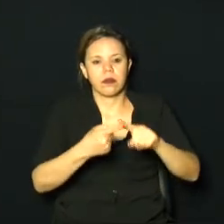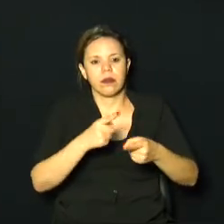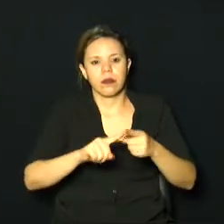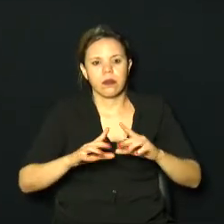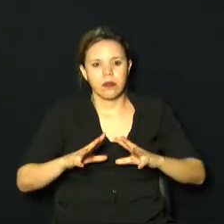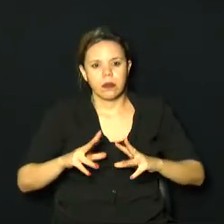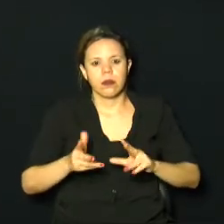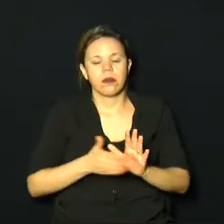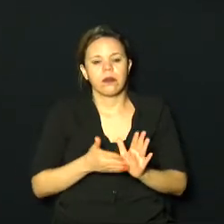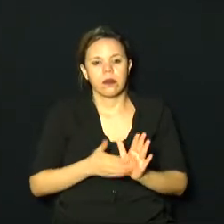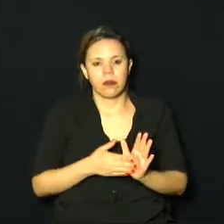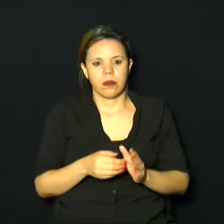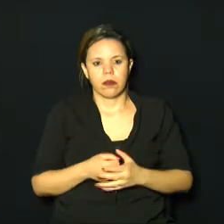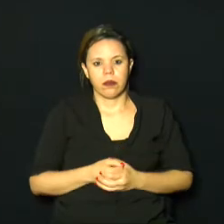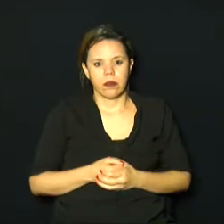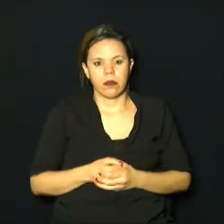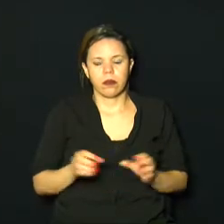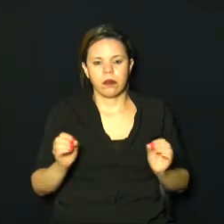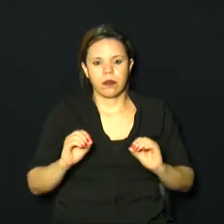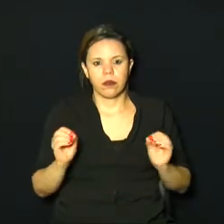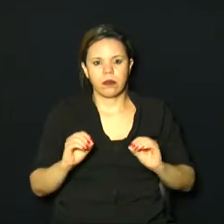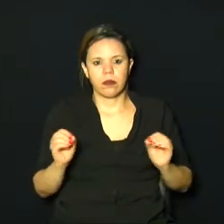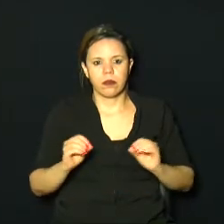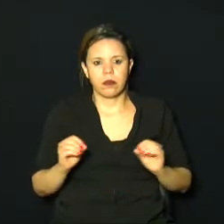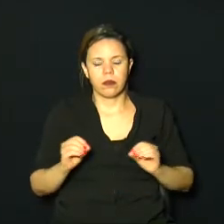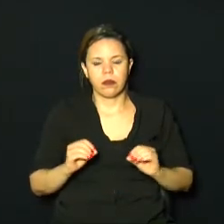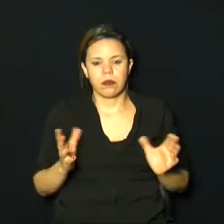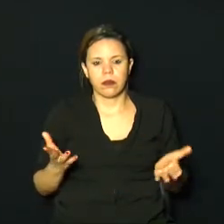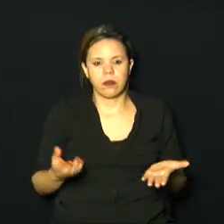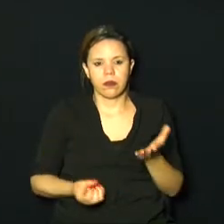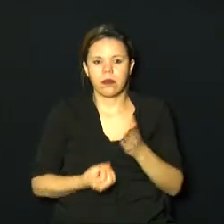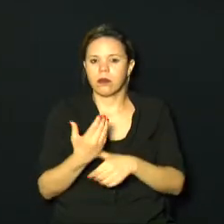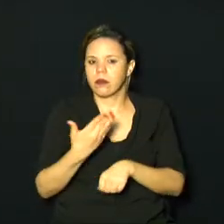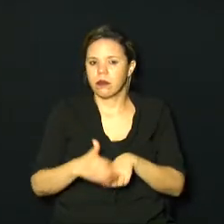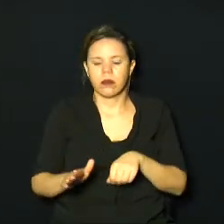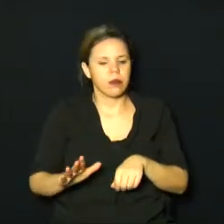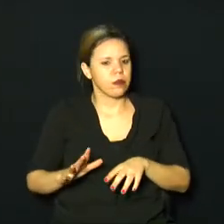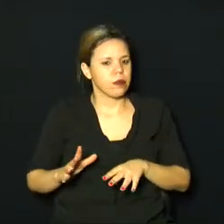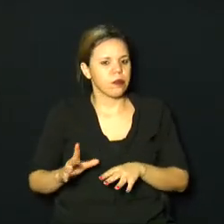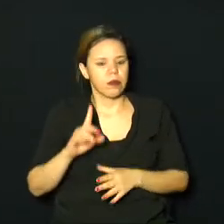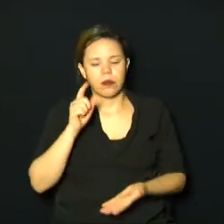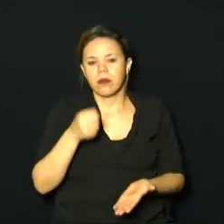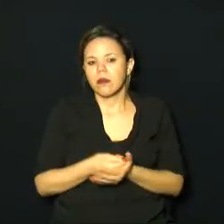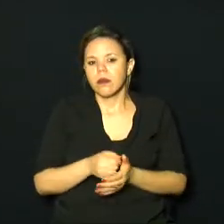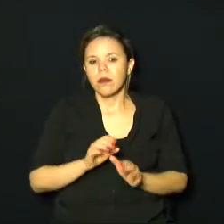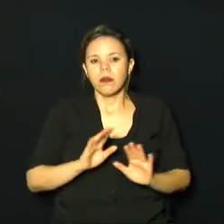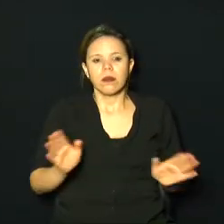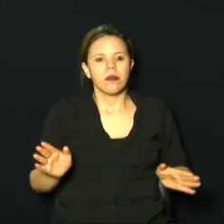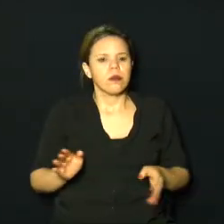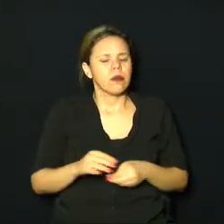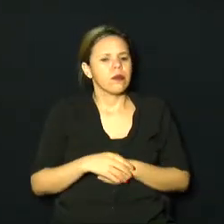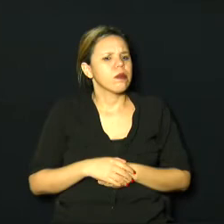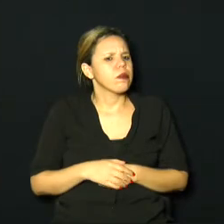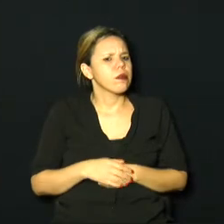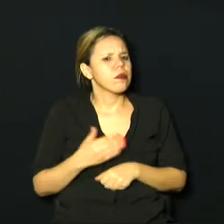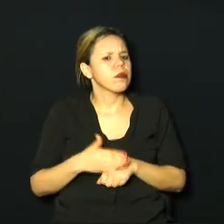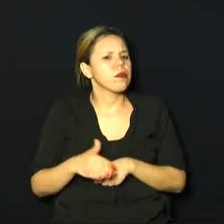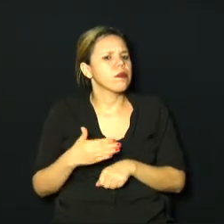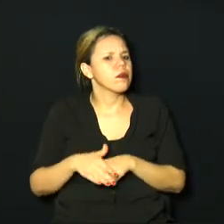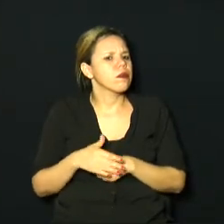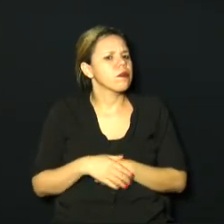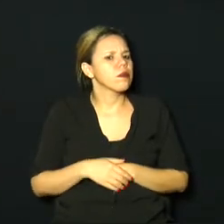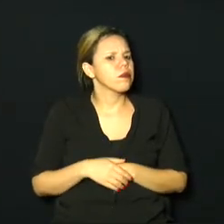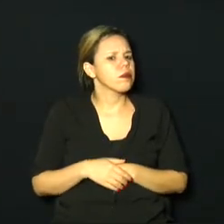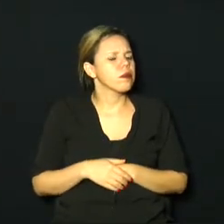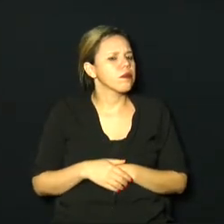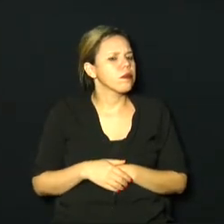as propostas, nenhuma foi aplicada em todos esses anos. Nenhuma foi aplicada.